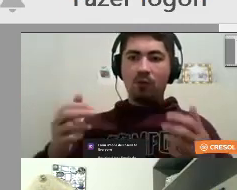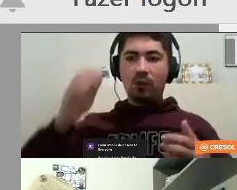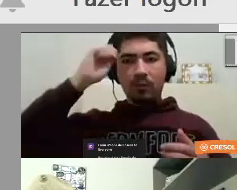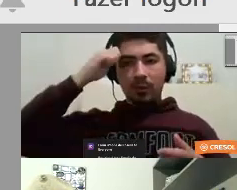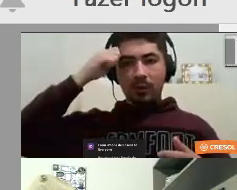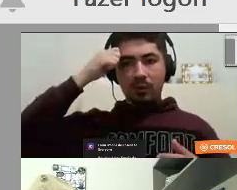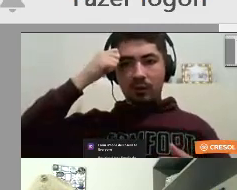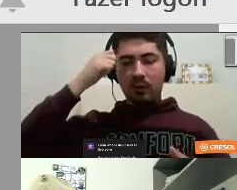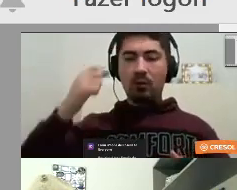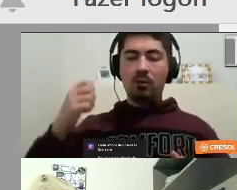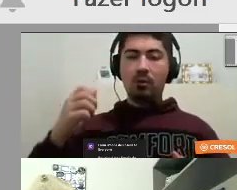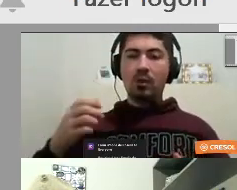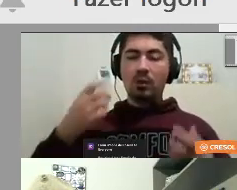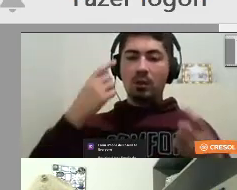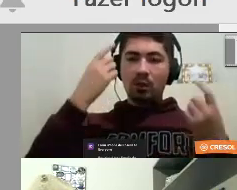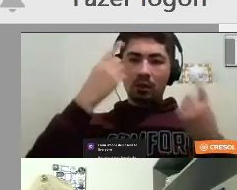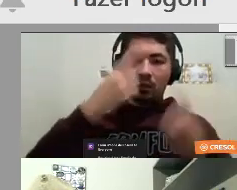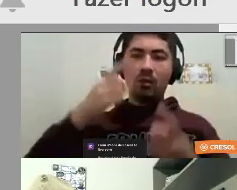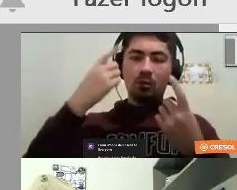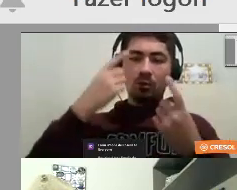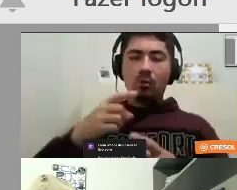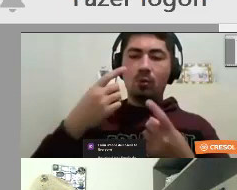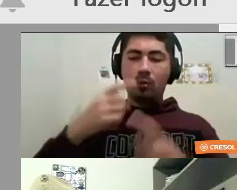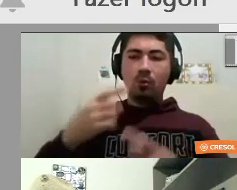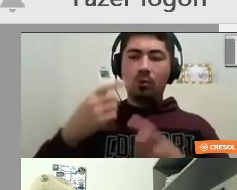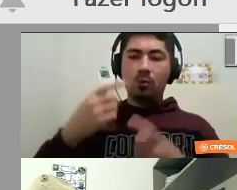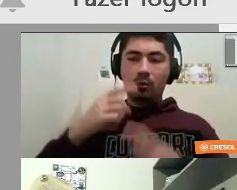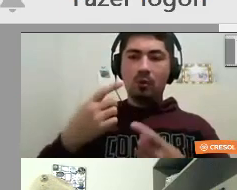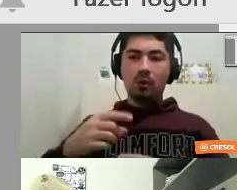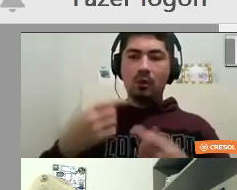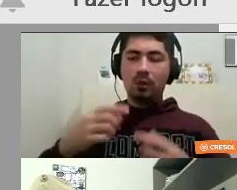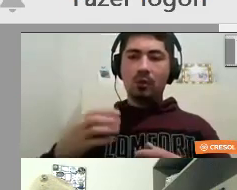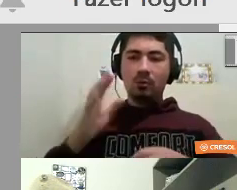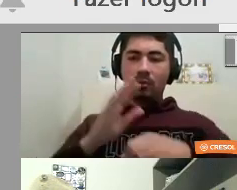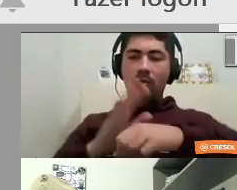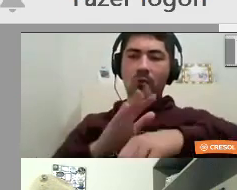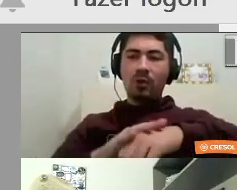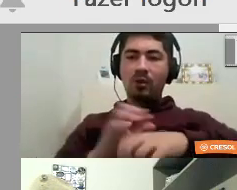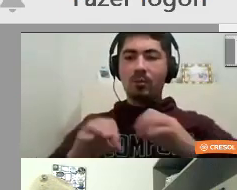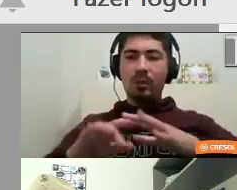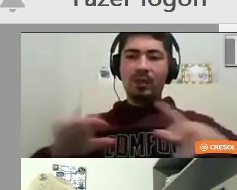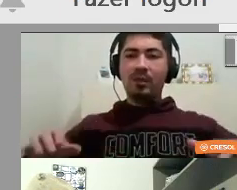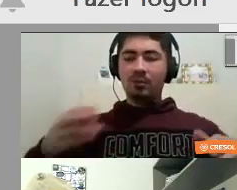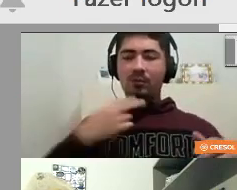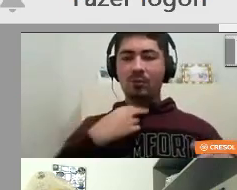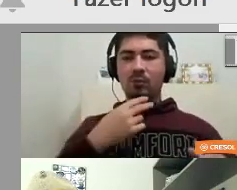Então, a luta ainda estava muito longe de considerarmos